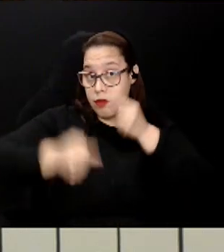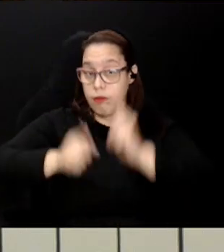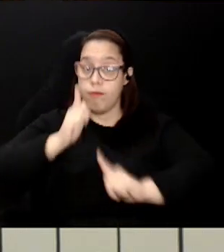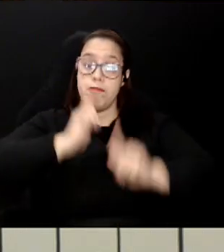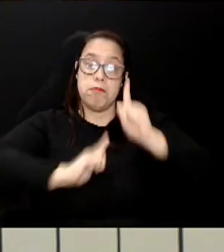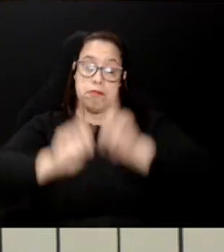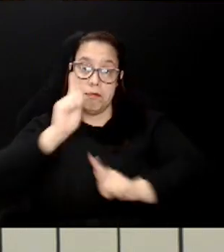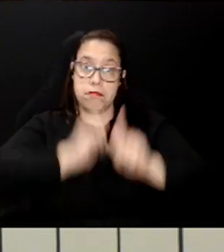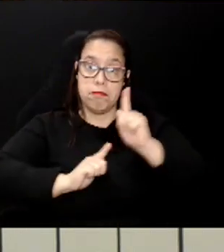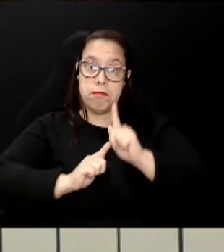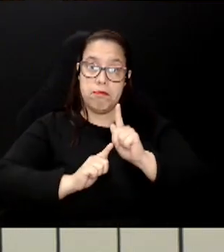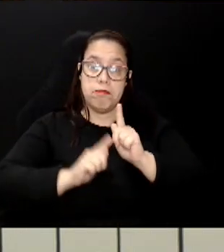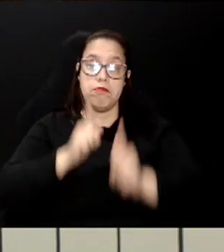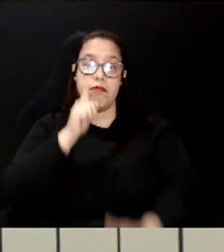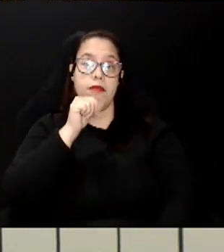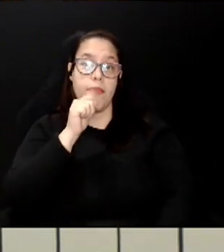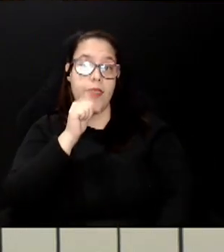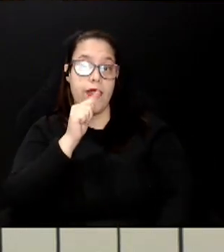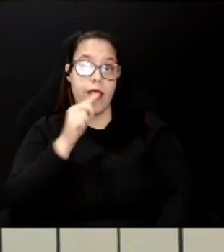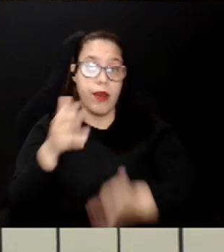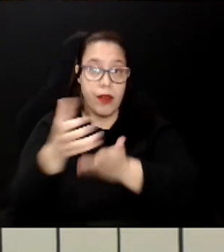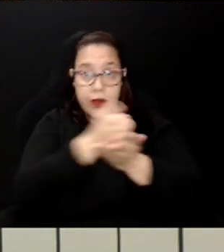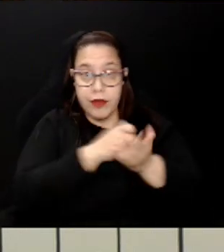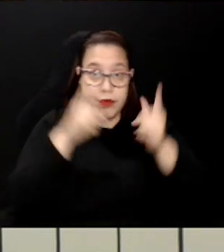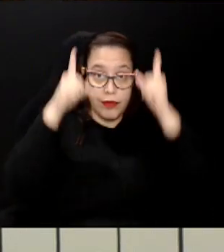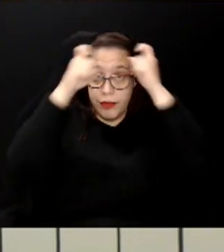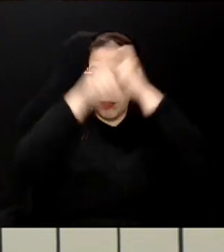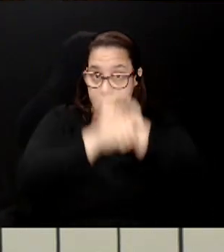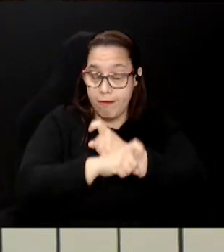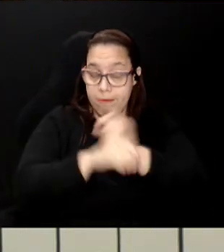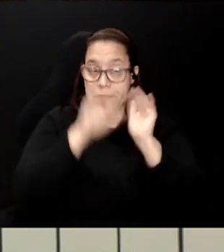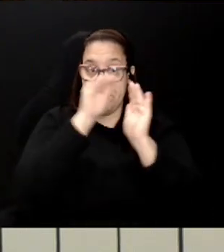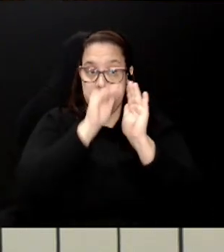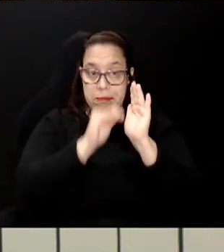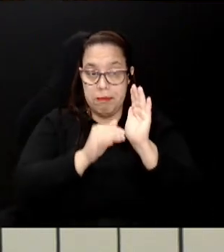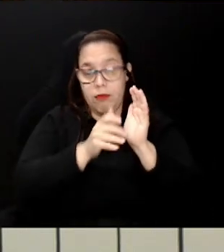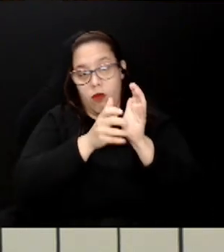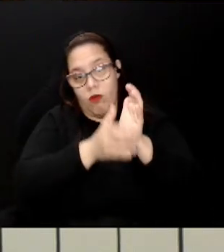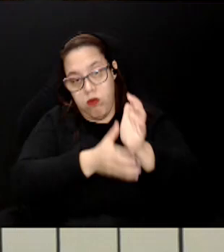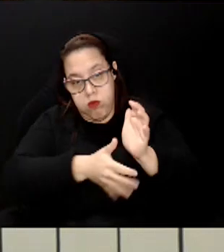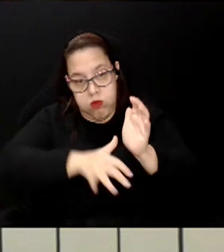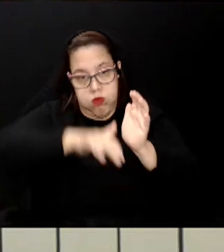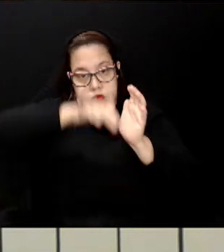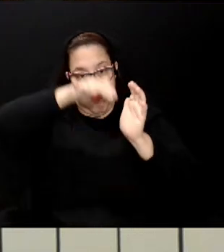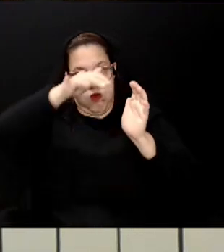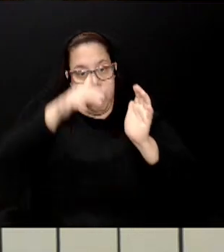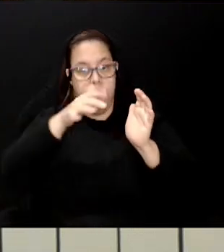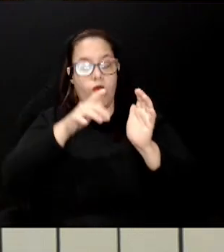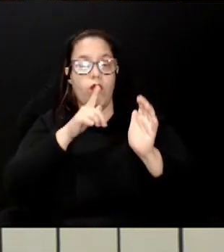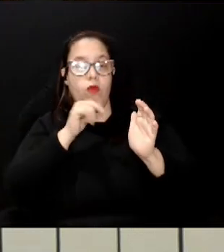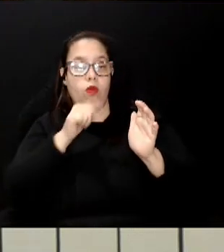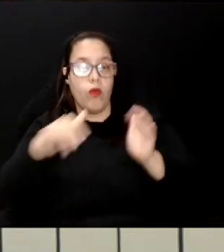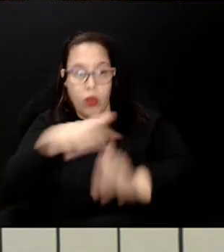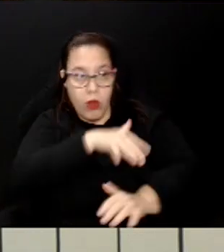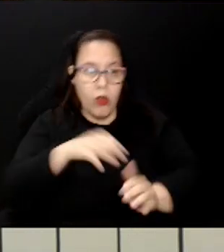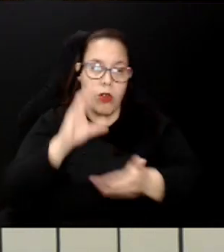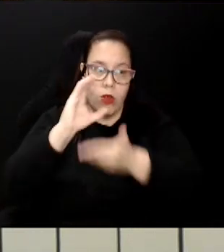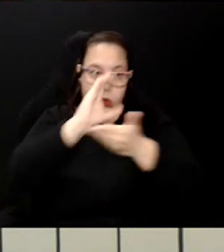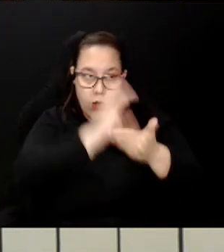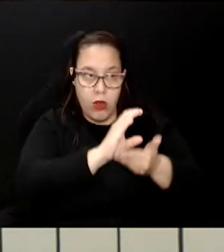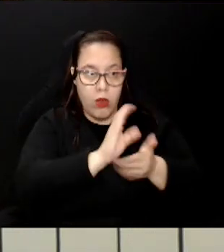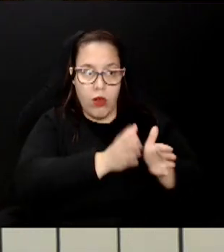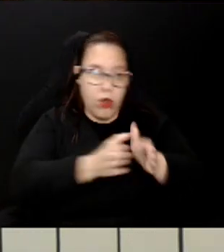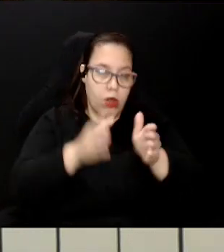recursos hídricos e os desafios do abastecimento de água na região com conselheiros da Bacia PCJ.